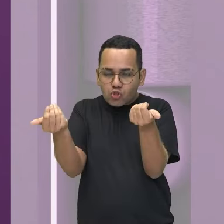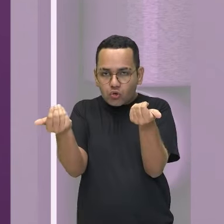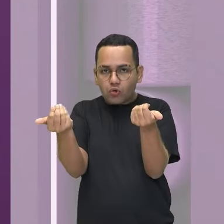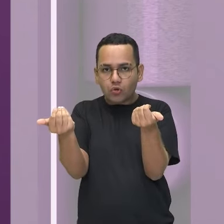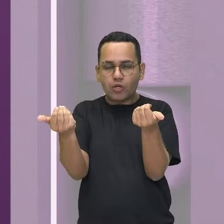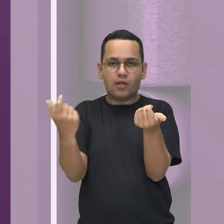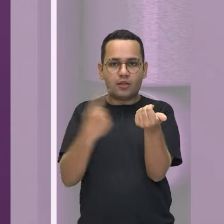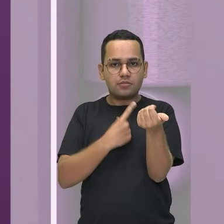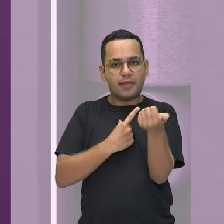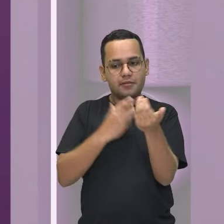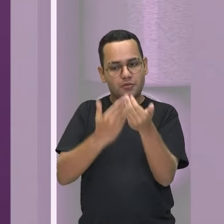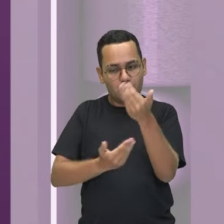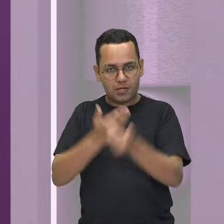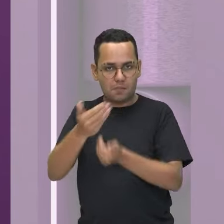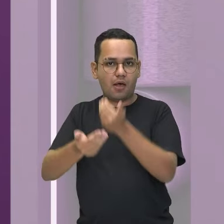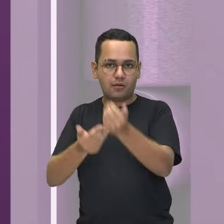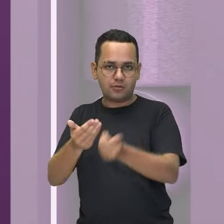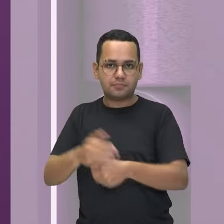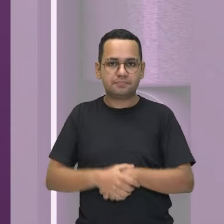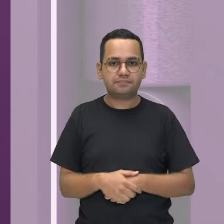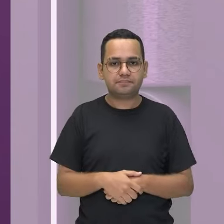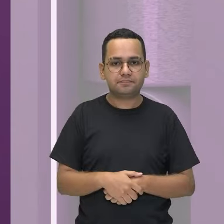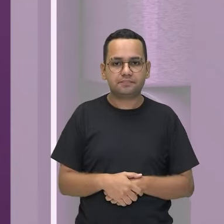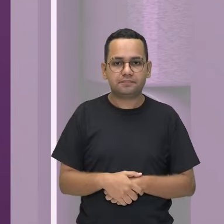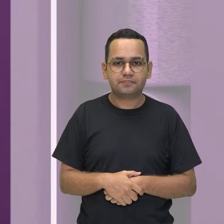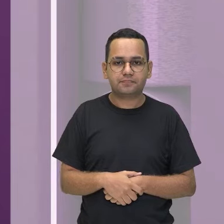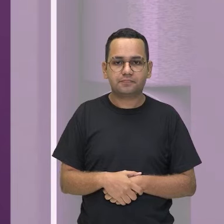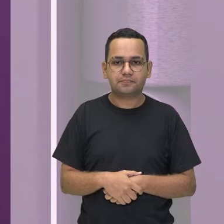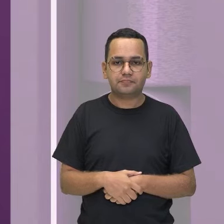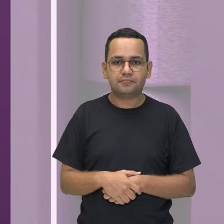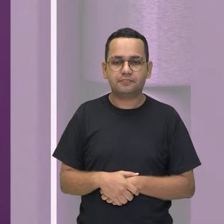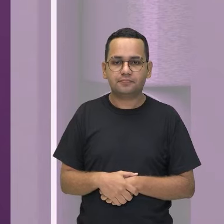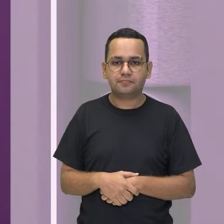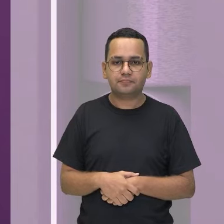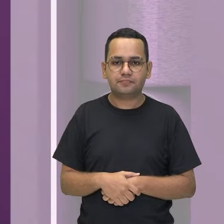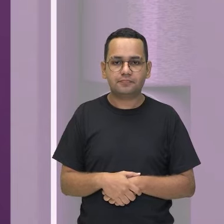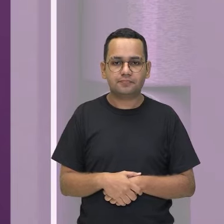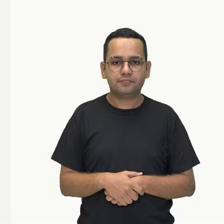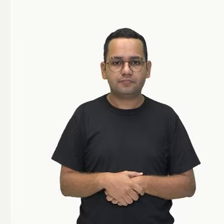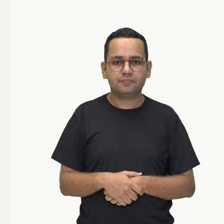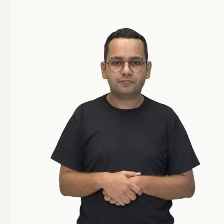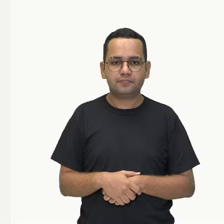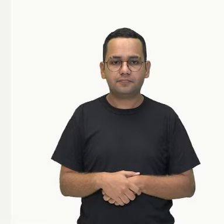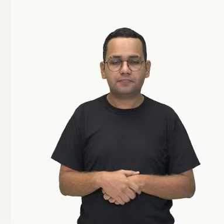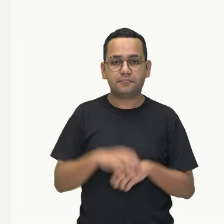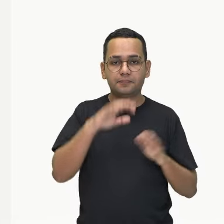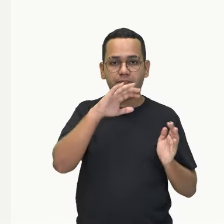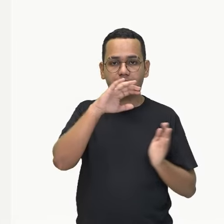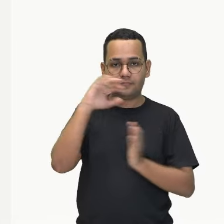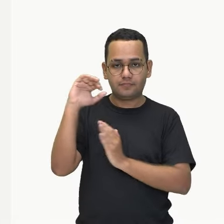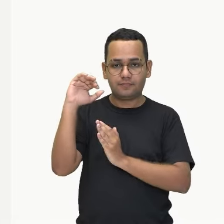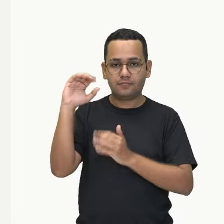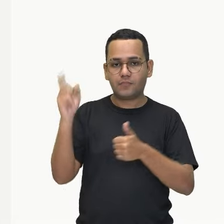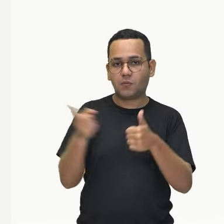nossa subtração de polinômios. Vamos agora começar a ver exatamente esse passo a passo. Vamos lá, primeiro passo.